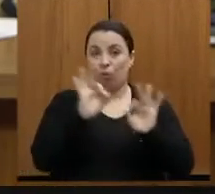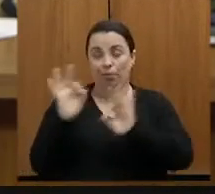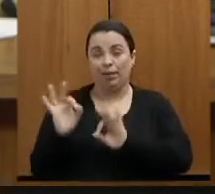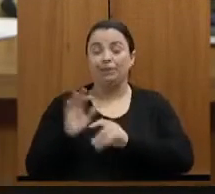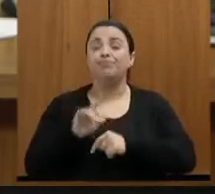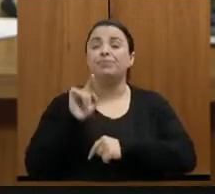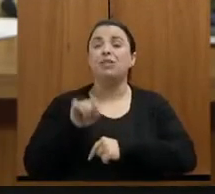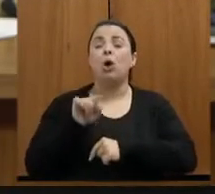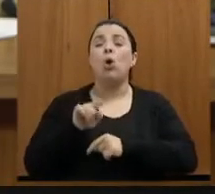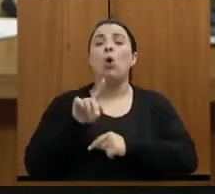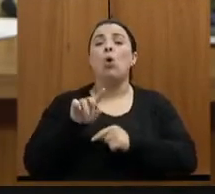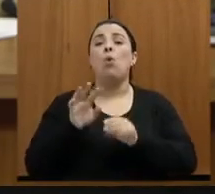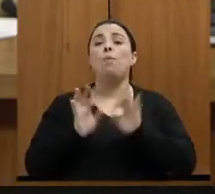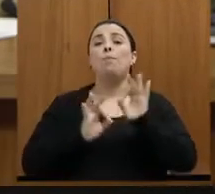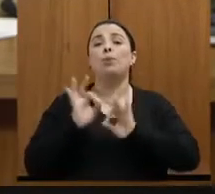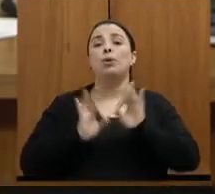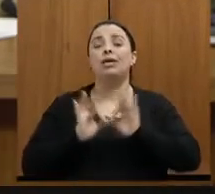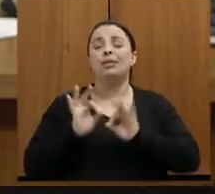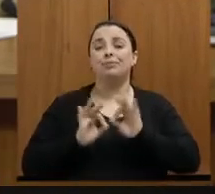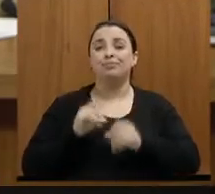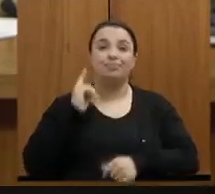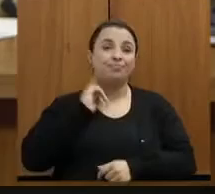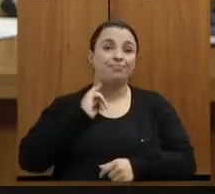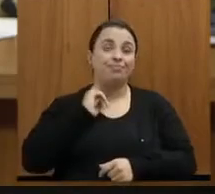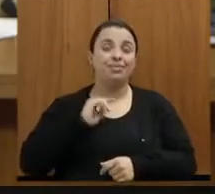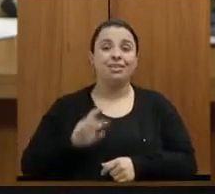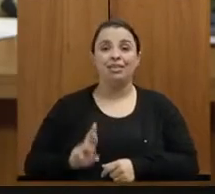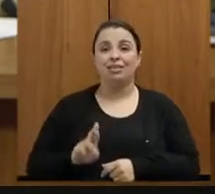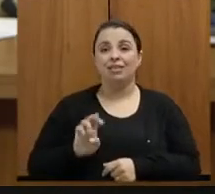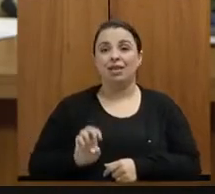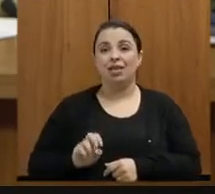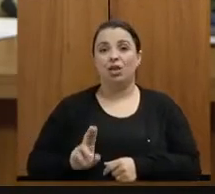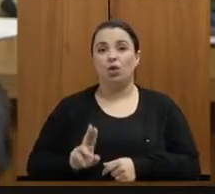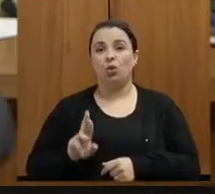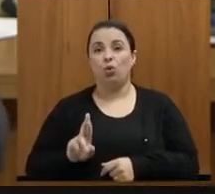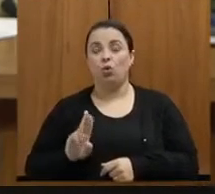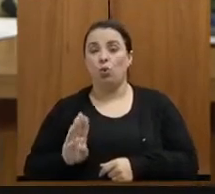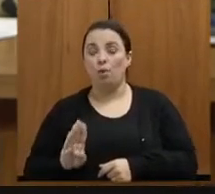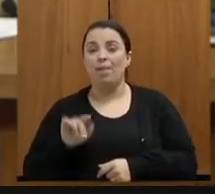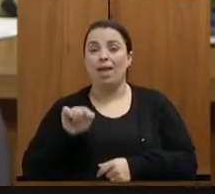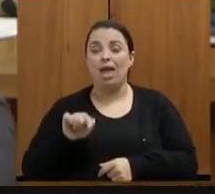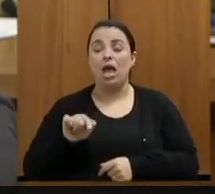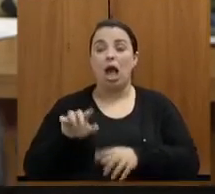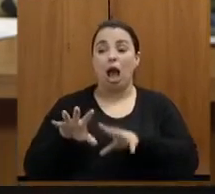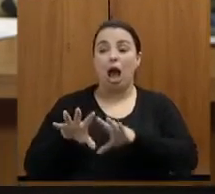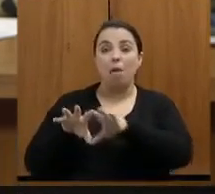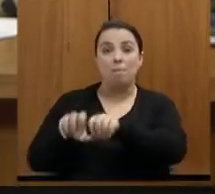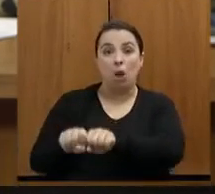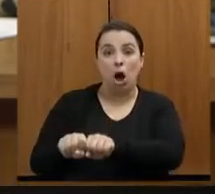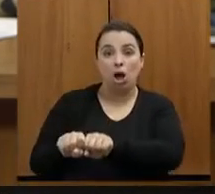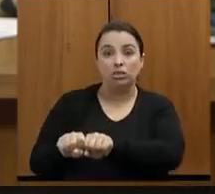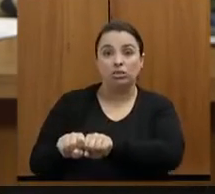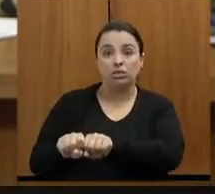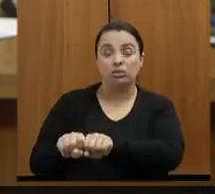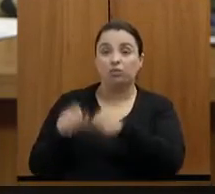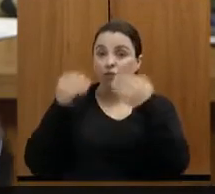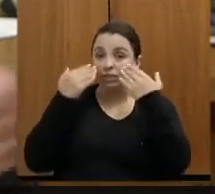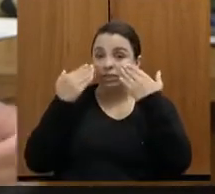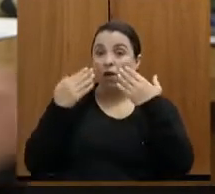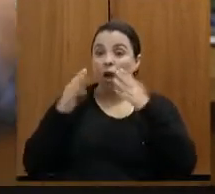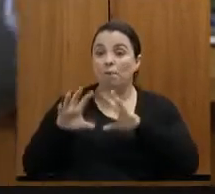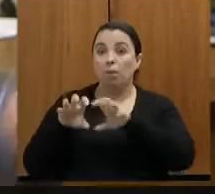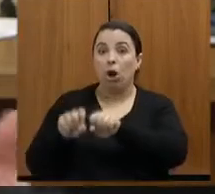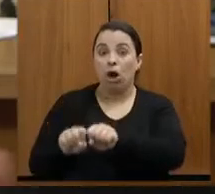vem fazer isso, tirar da posse aparente daquelas pessoas e, na verdade, colocar essas pessoas que estão na posse